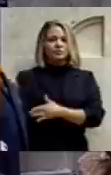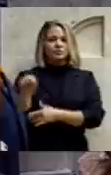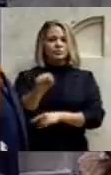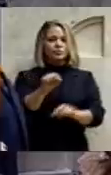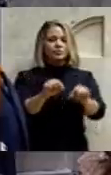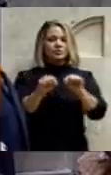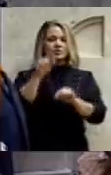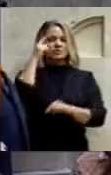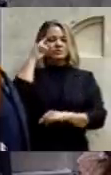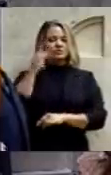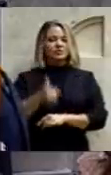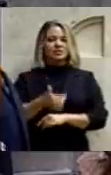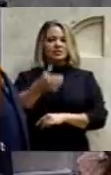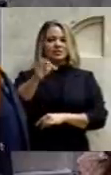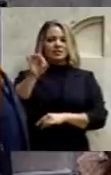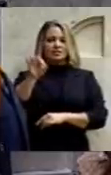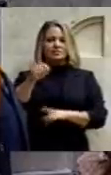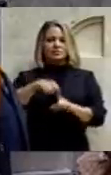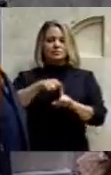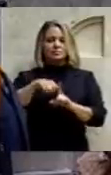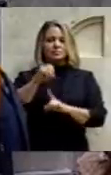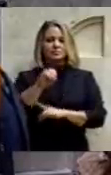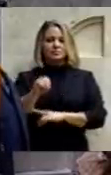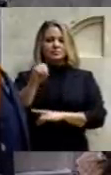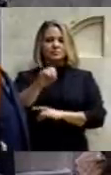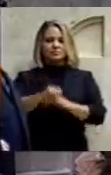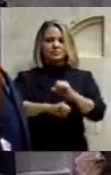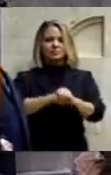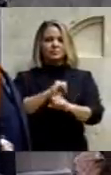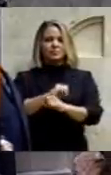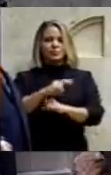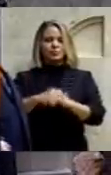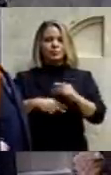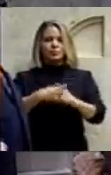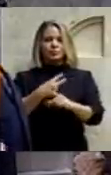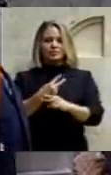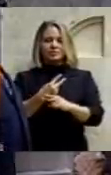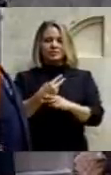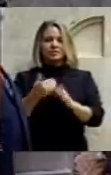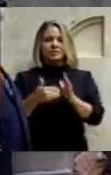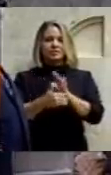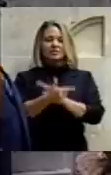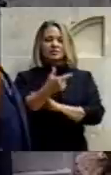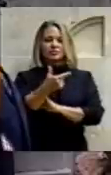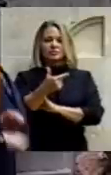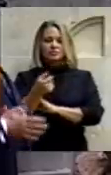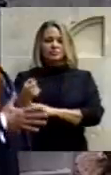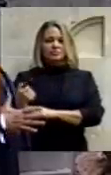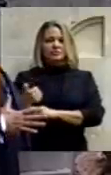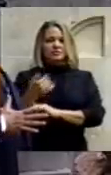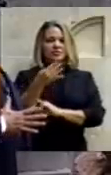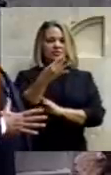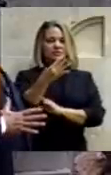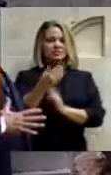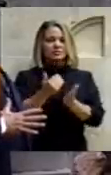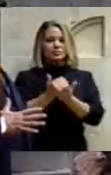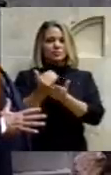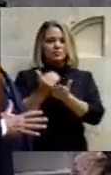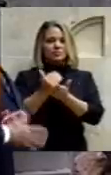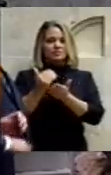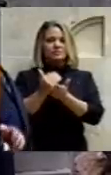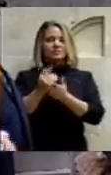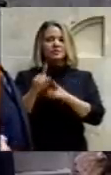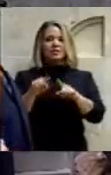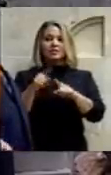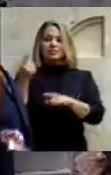sessão de 10 de outubro de 2012 para o biênio 2012 a 2014 e entrou em exercício após